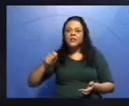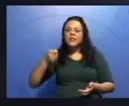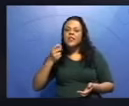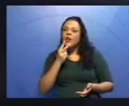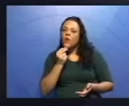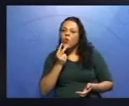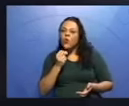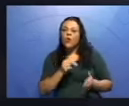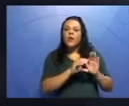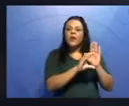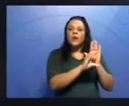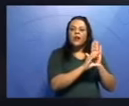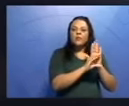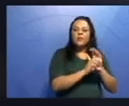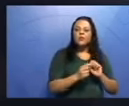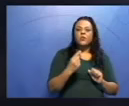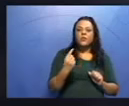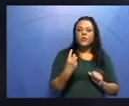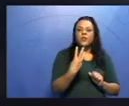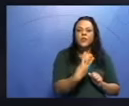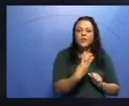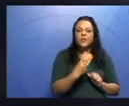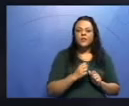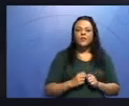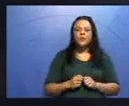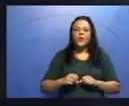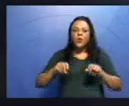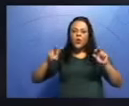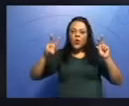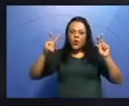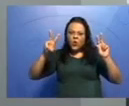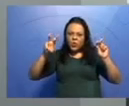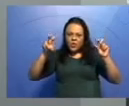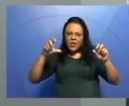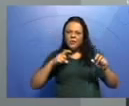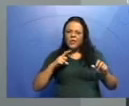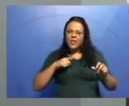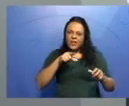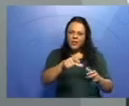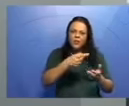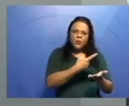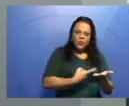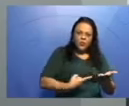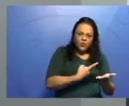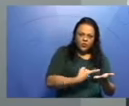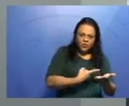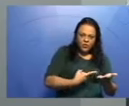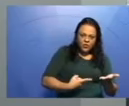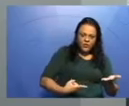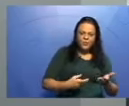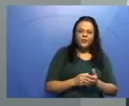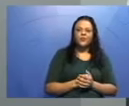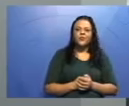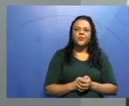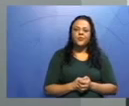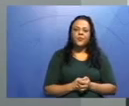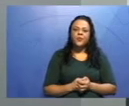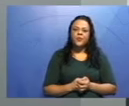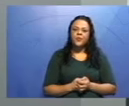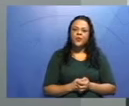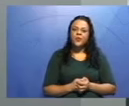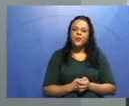1. Esse assunto vocês têm no material didático aí com vocês. Podem acompanhar, se